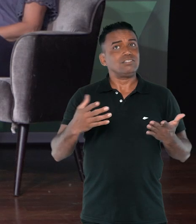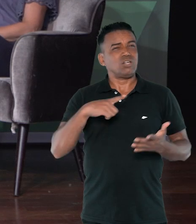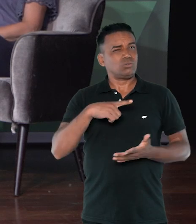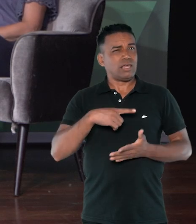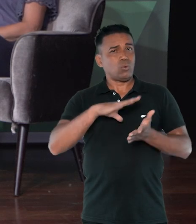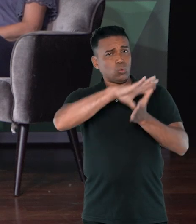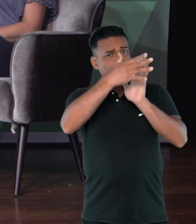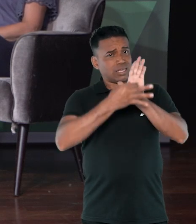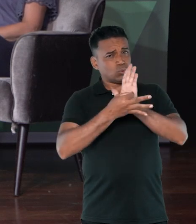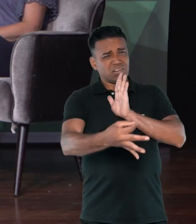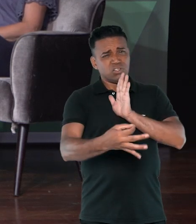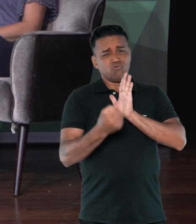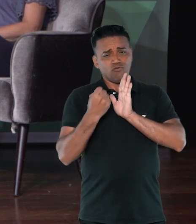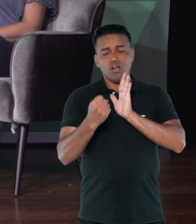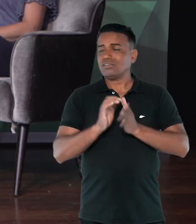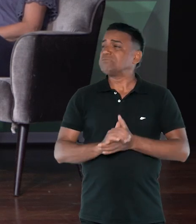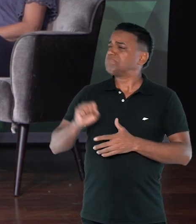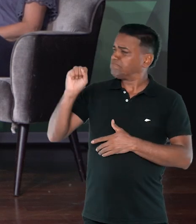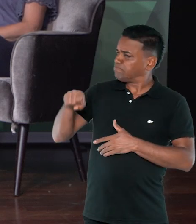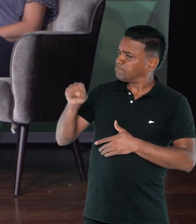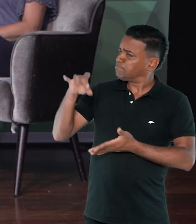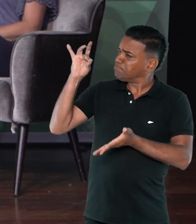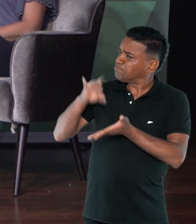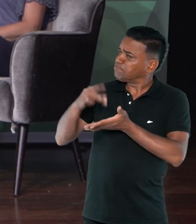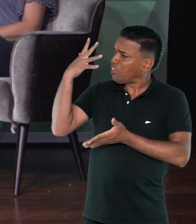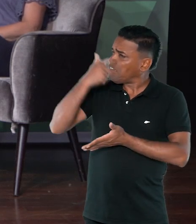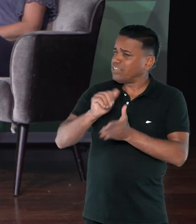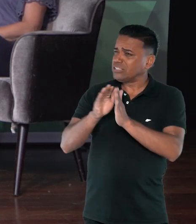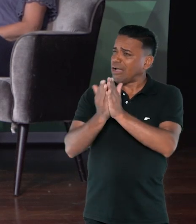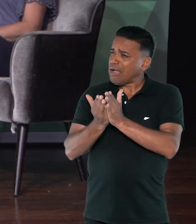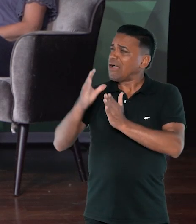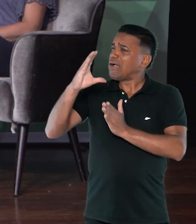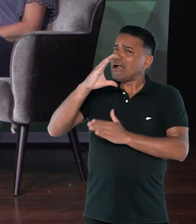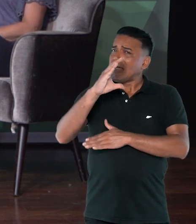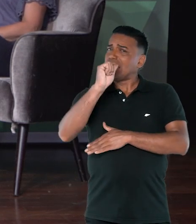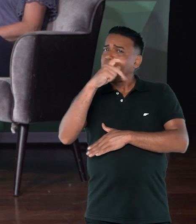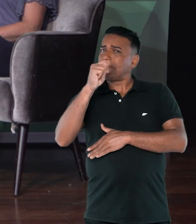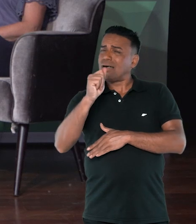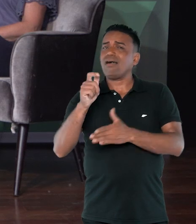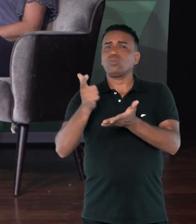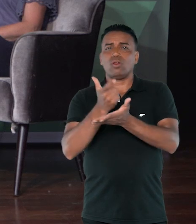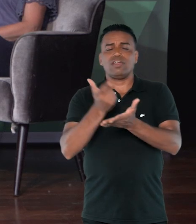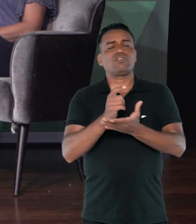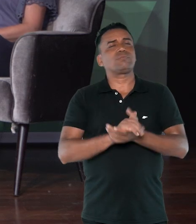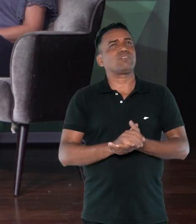Você citou os nomes aí da medicina, né? Um caso, todos são muito legais. Um caso que me chamou a atenção é o do Vitor e da